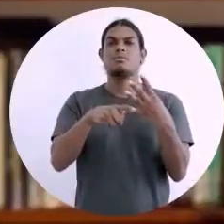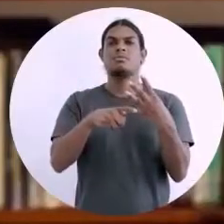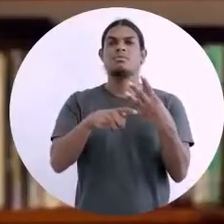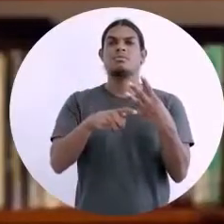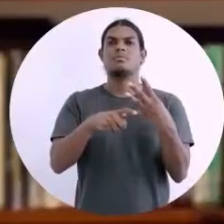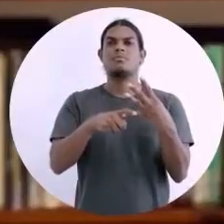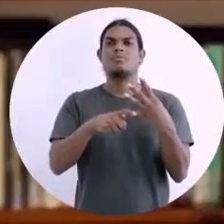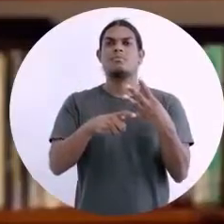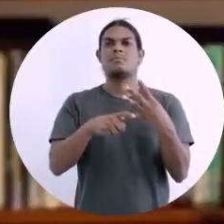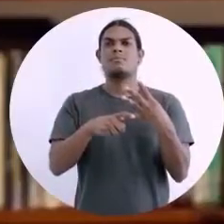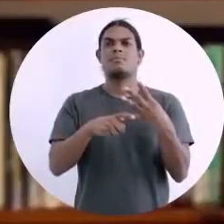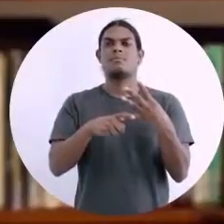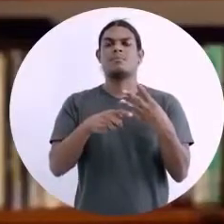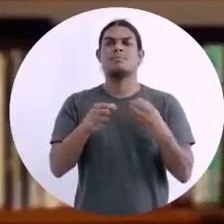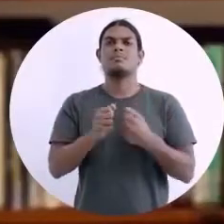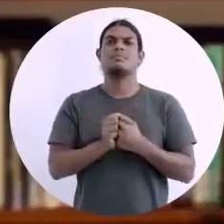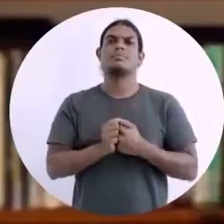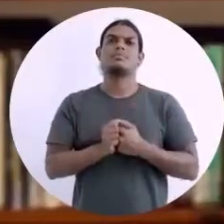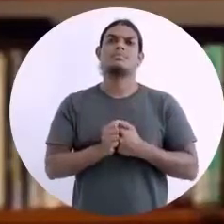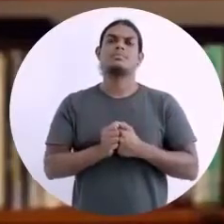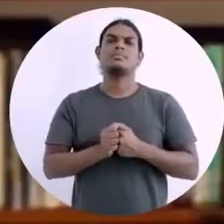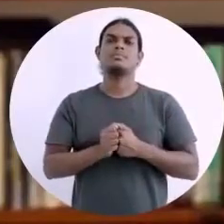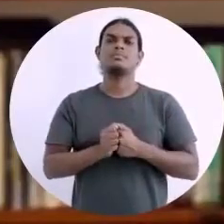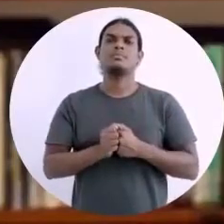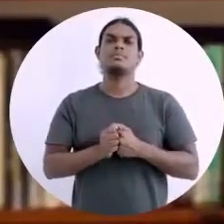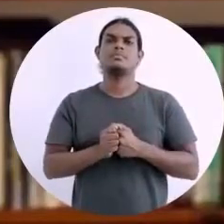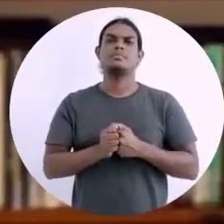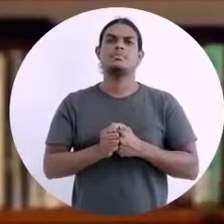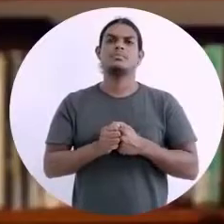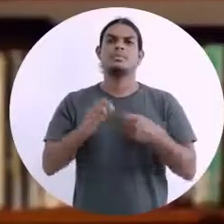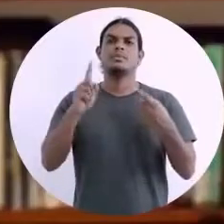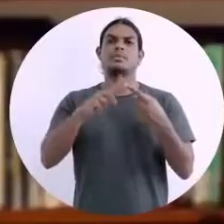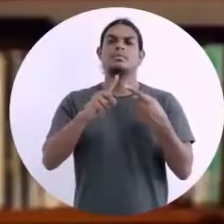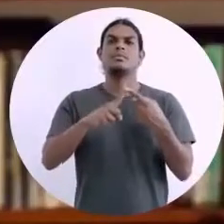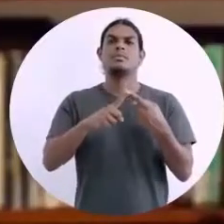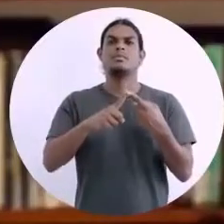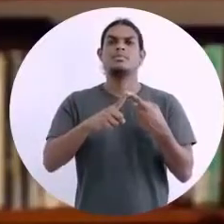tem dois volumes para as classes, de